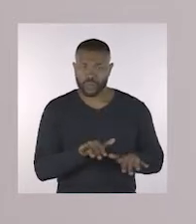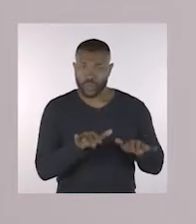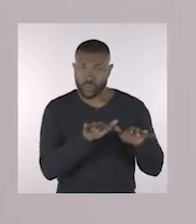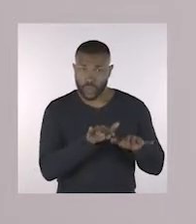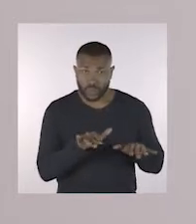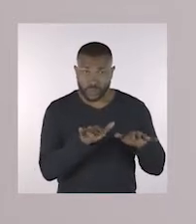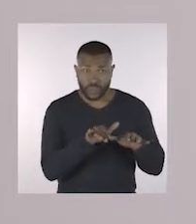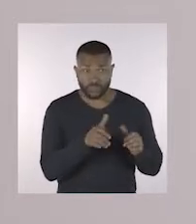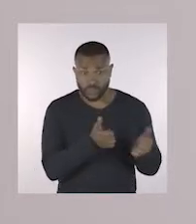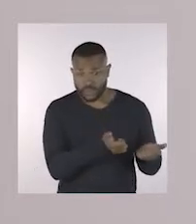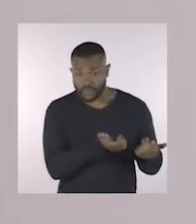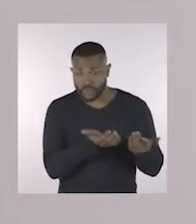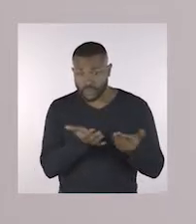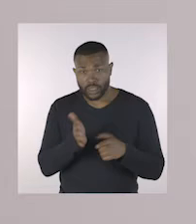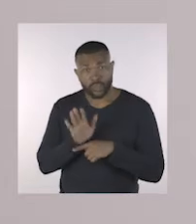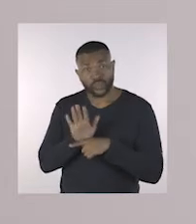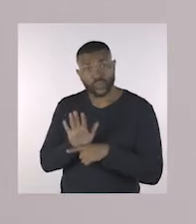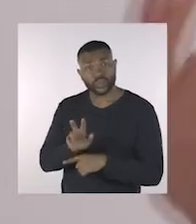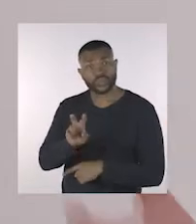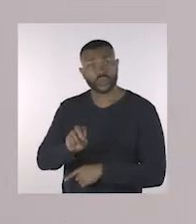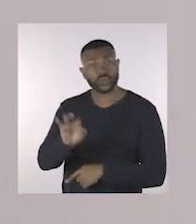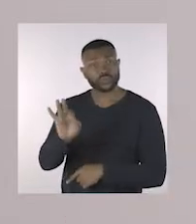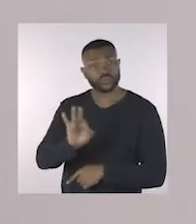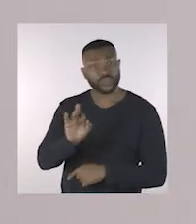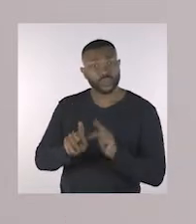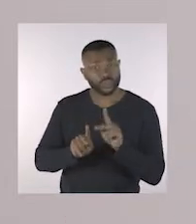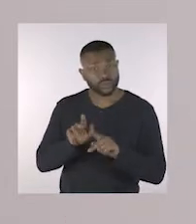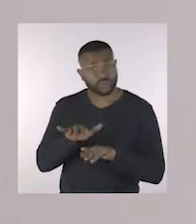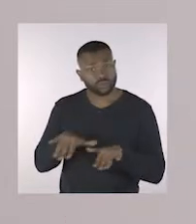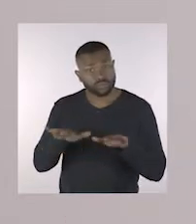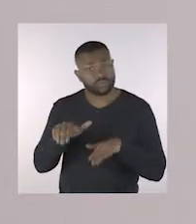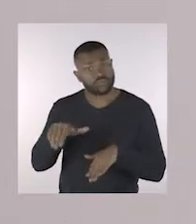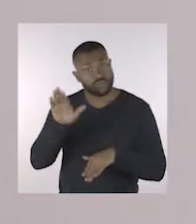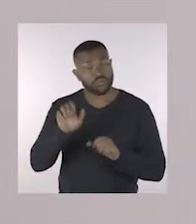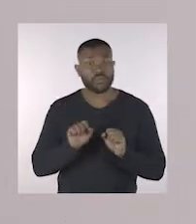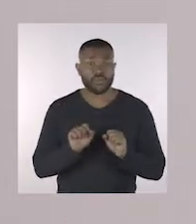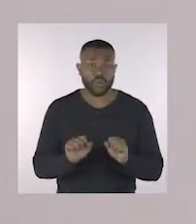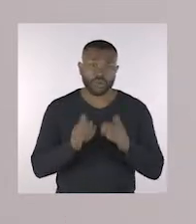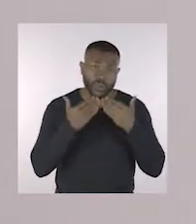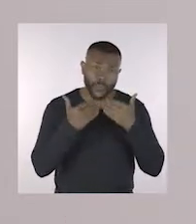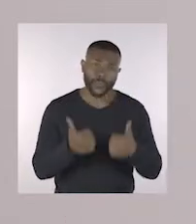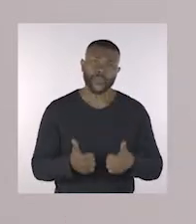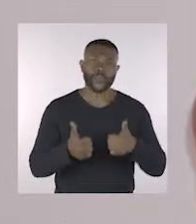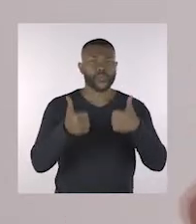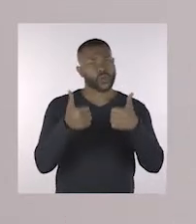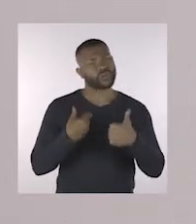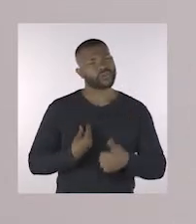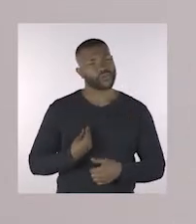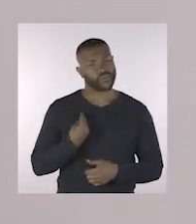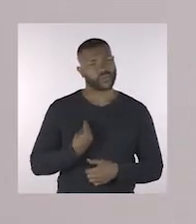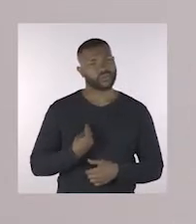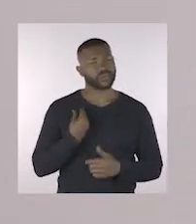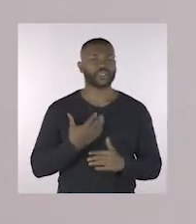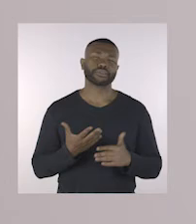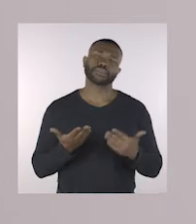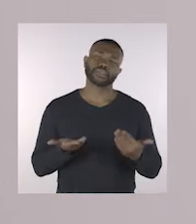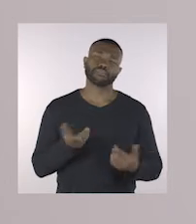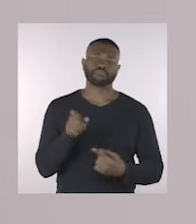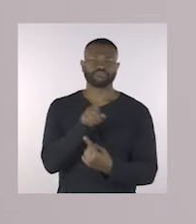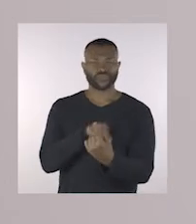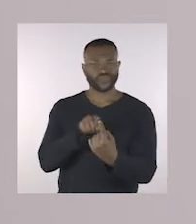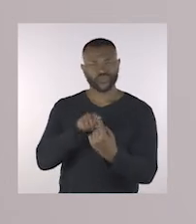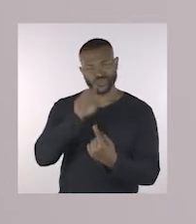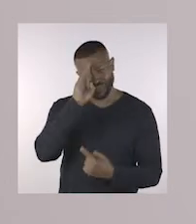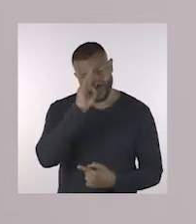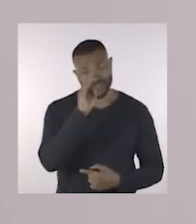da população para que aqueles mais de cinquenta por cento da população possam melhorar a sua bom